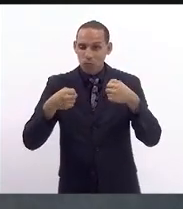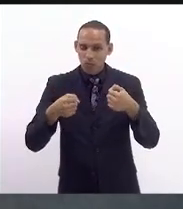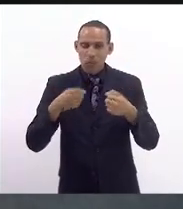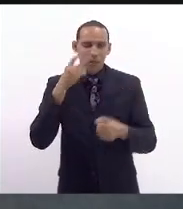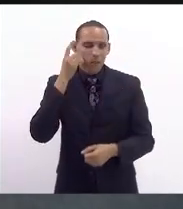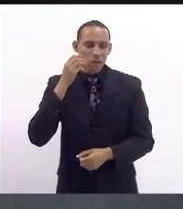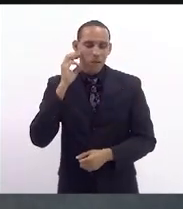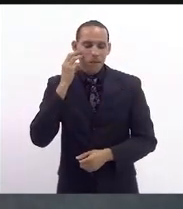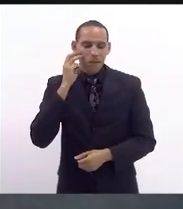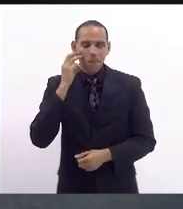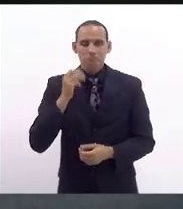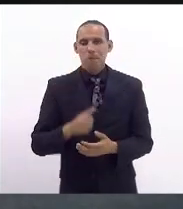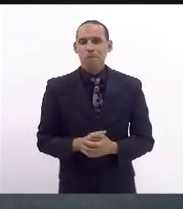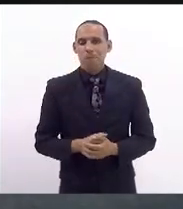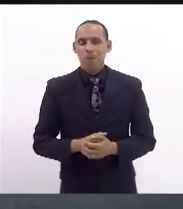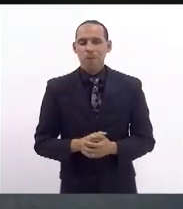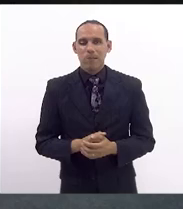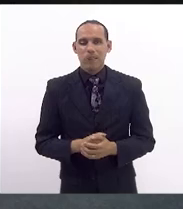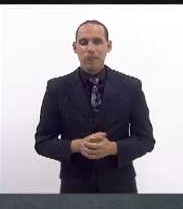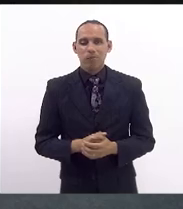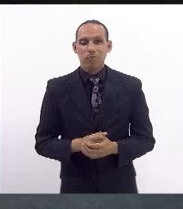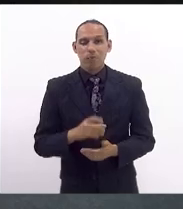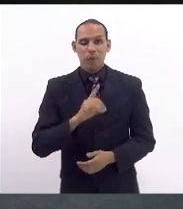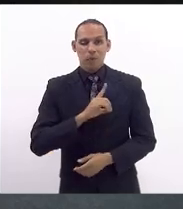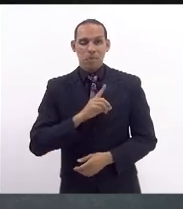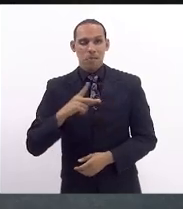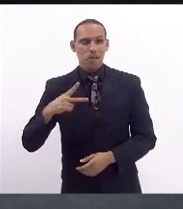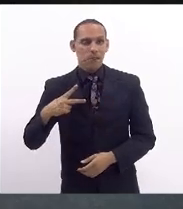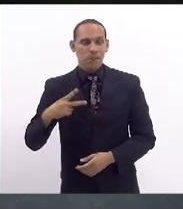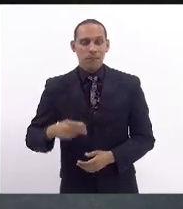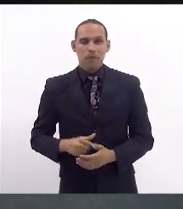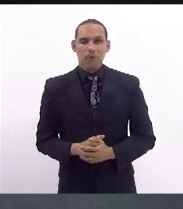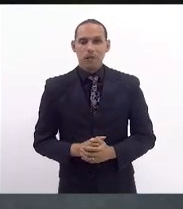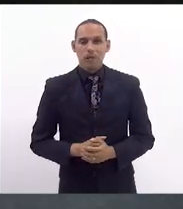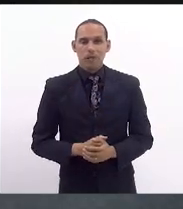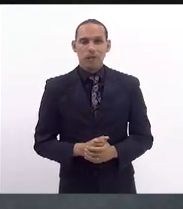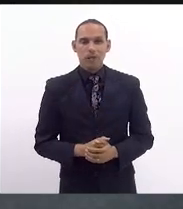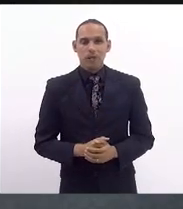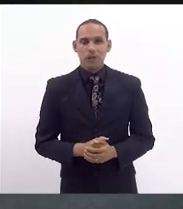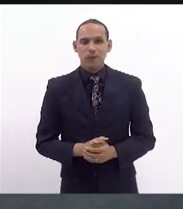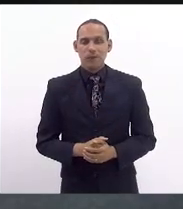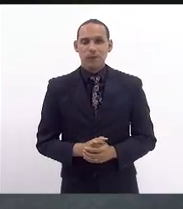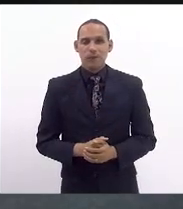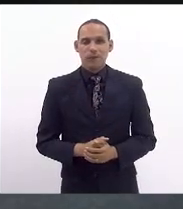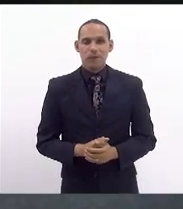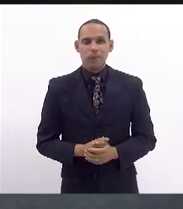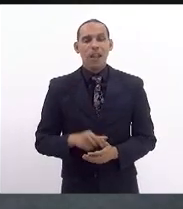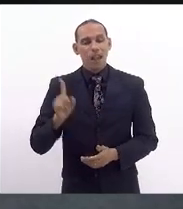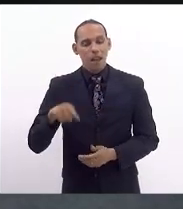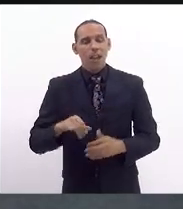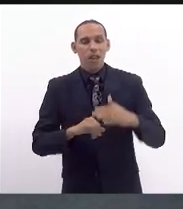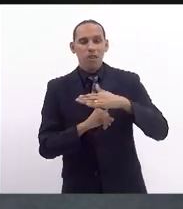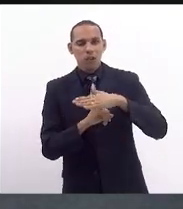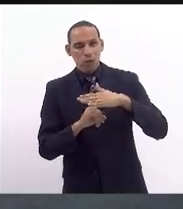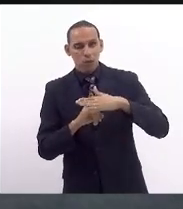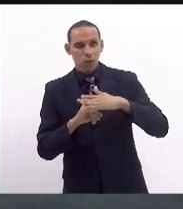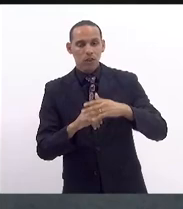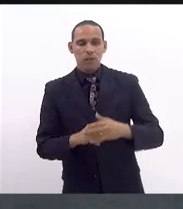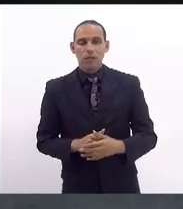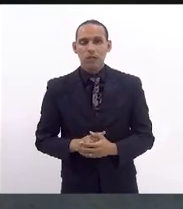Deputado waldeck que a Defensoria Pública é uma das instituições